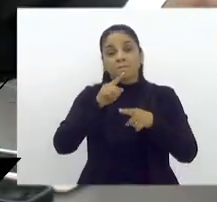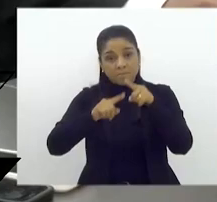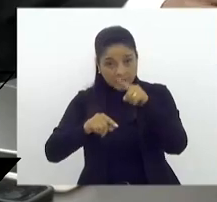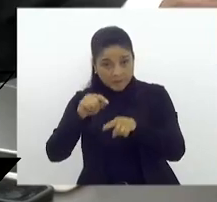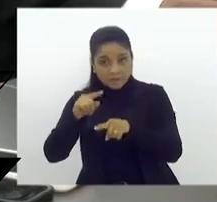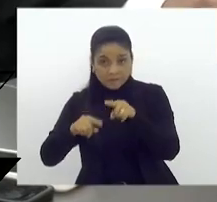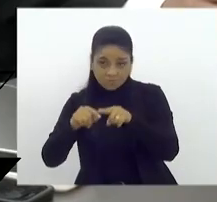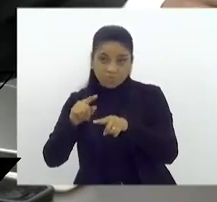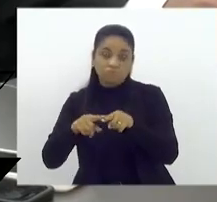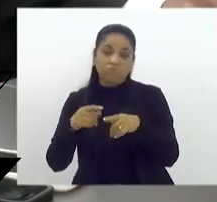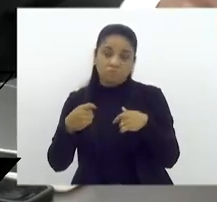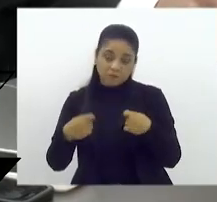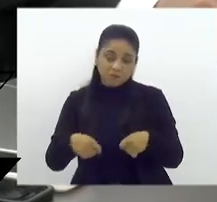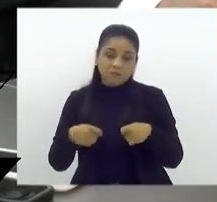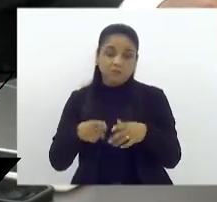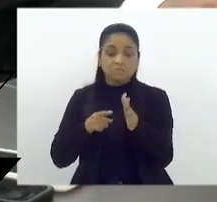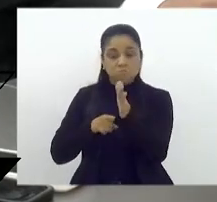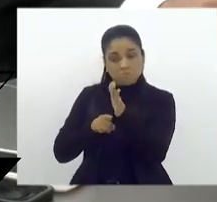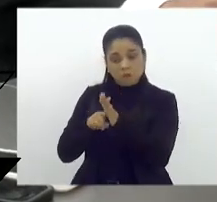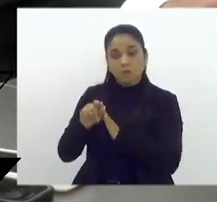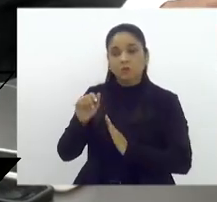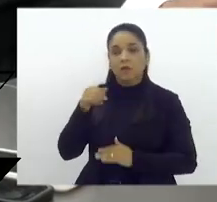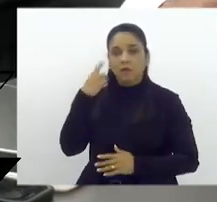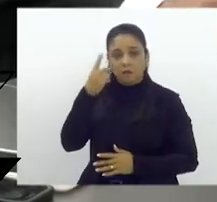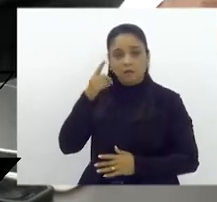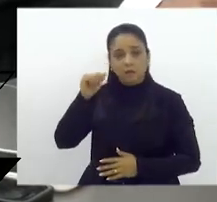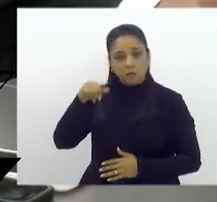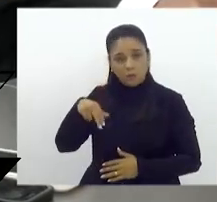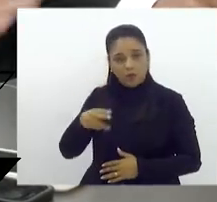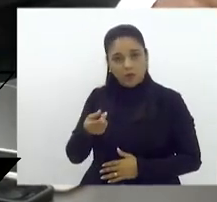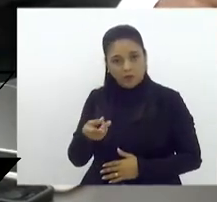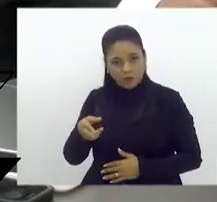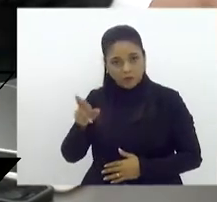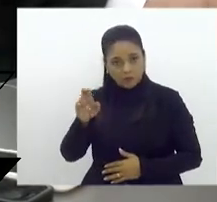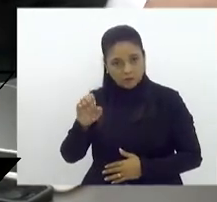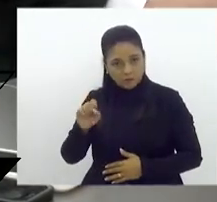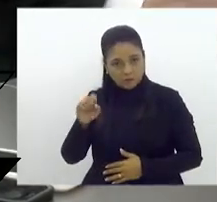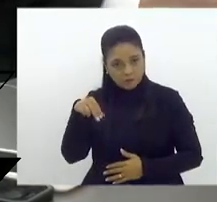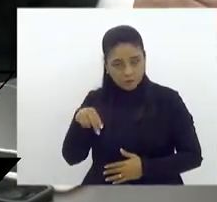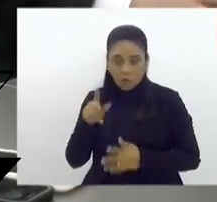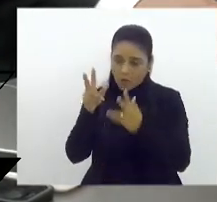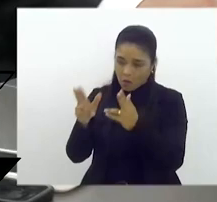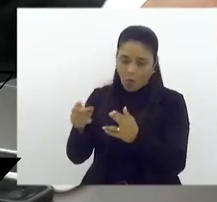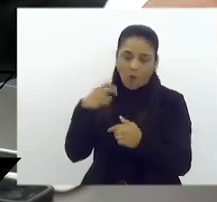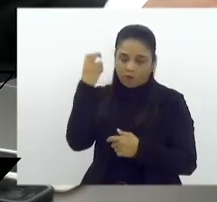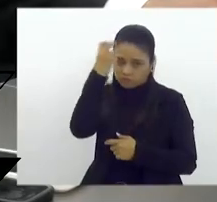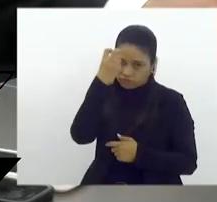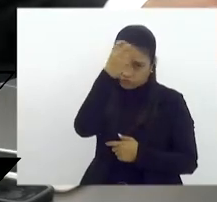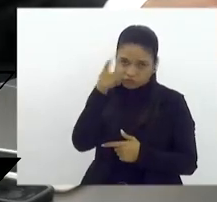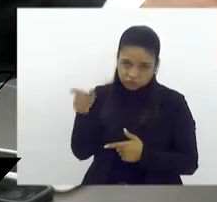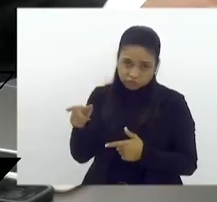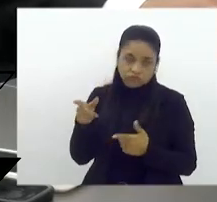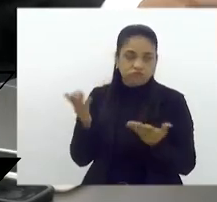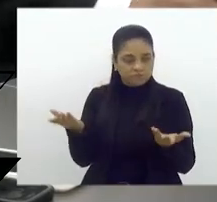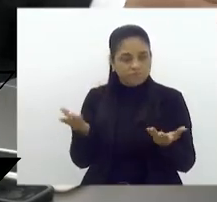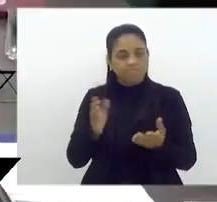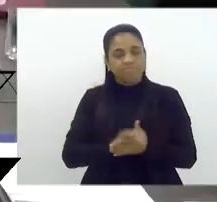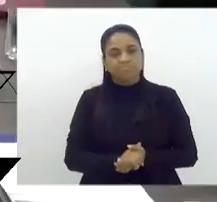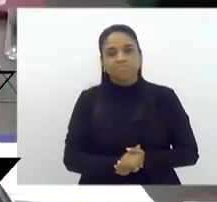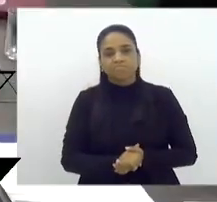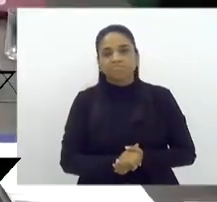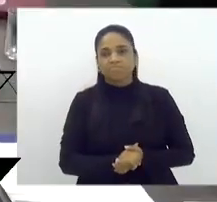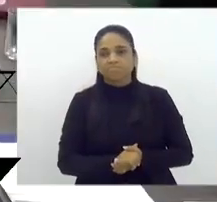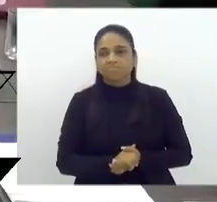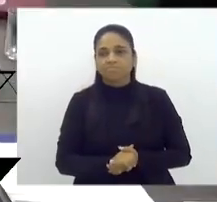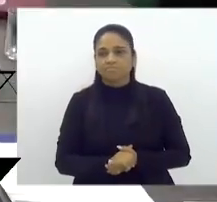por lealdade aí ao autor, se o intuito é proteger a ideia, como bem disse a deputada Verônica, ou a obra física propriamente dita. Presidente, permite